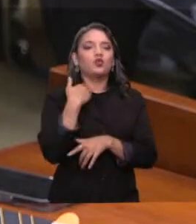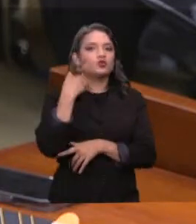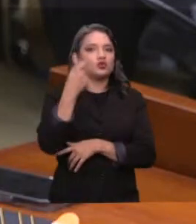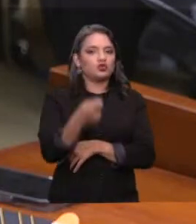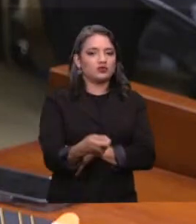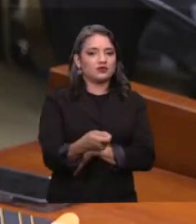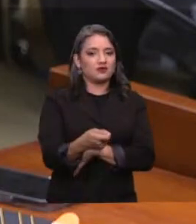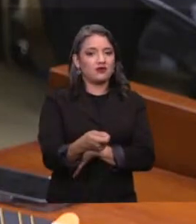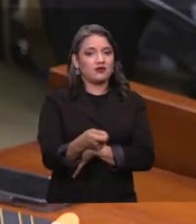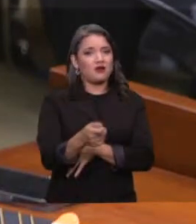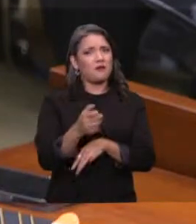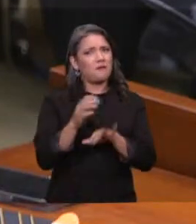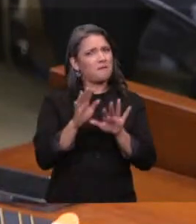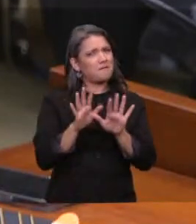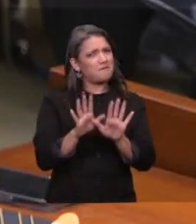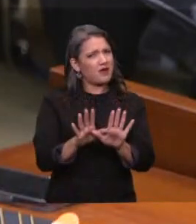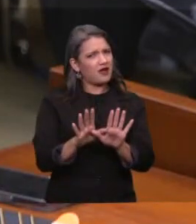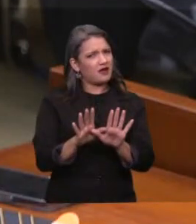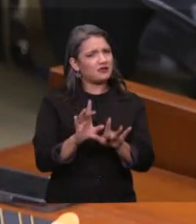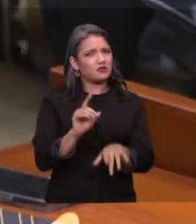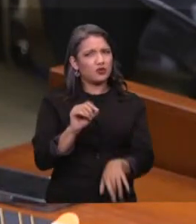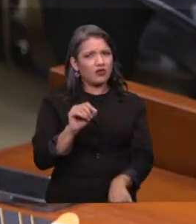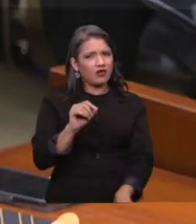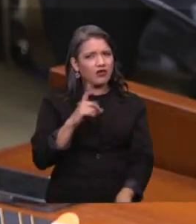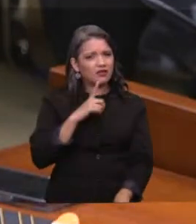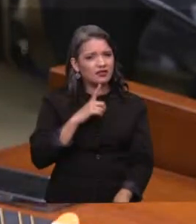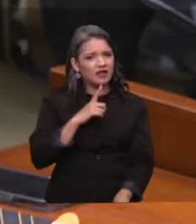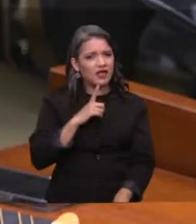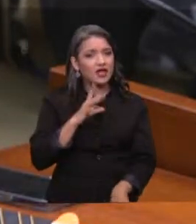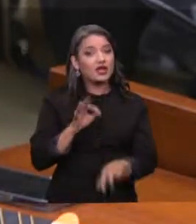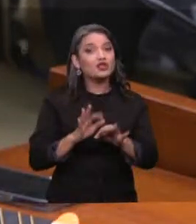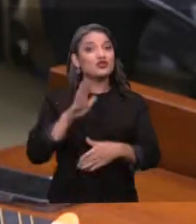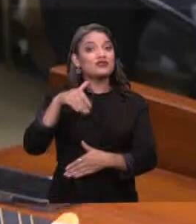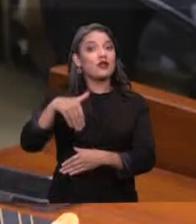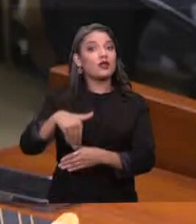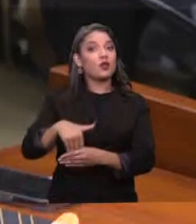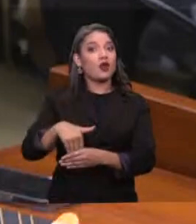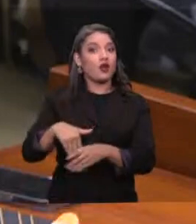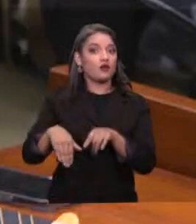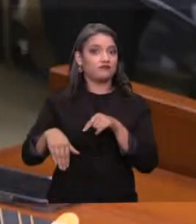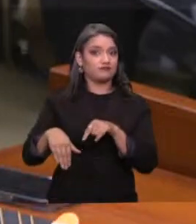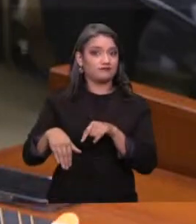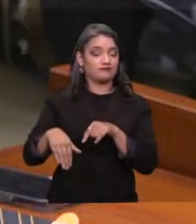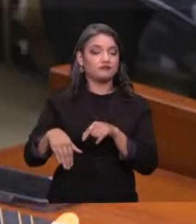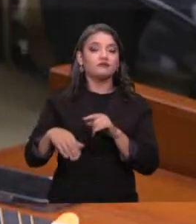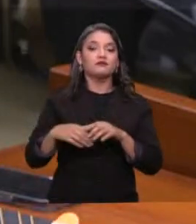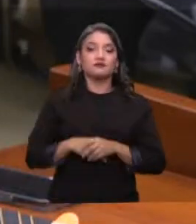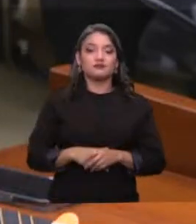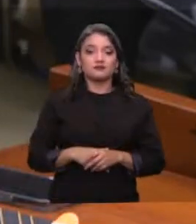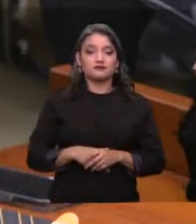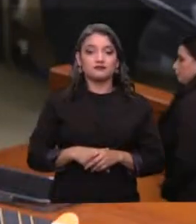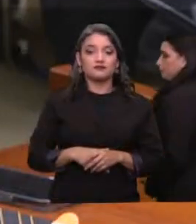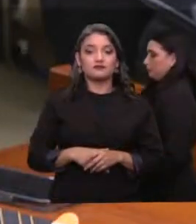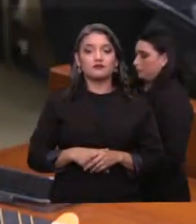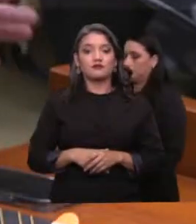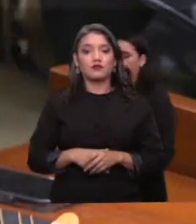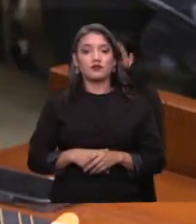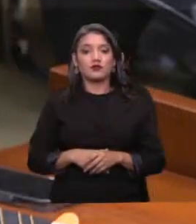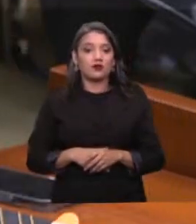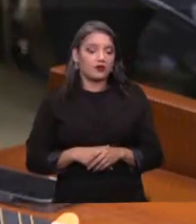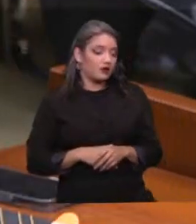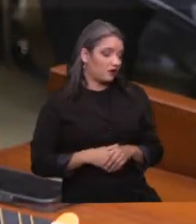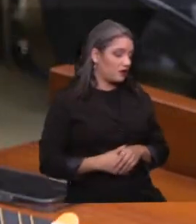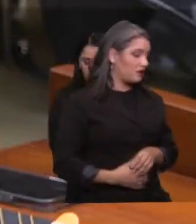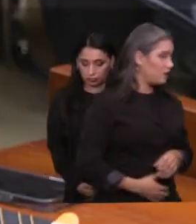Mas eu chamo a atenção também de Vossas Excelências para a Justiça Eleitoral, porque esse modelo do juiz de garantias vai ter